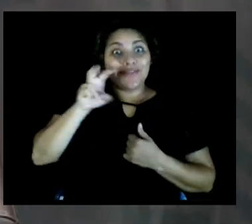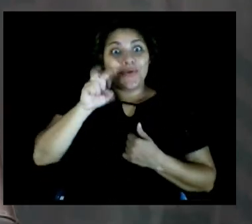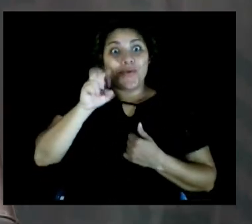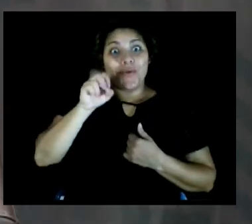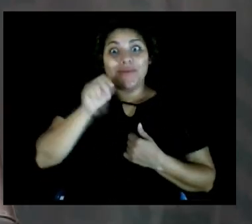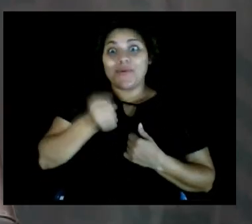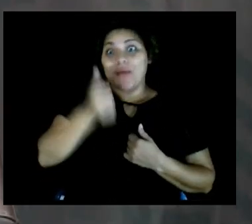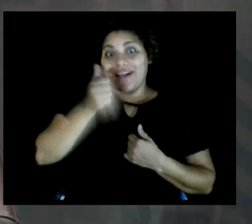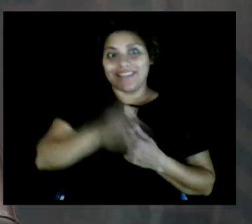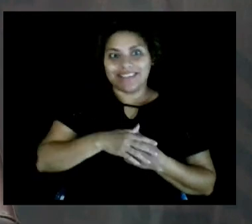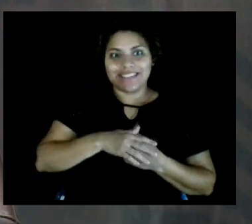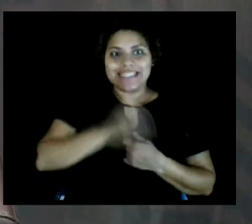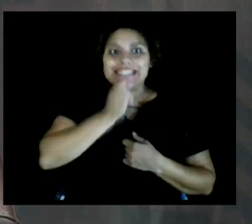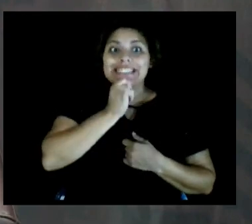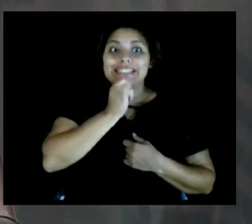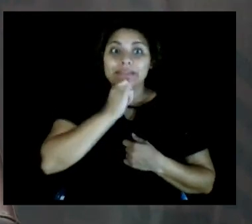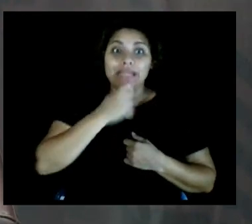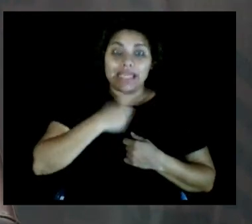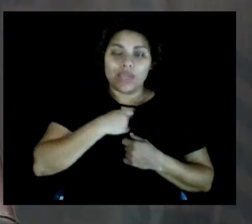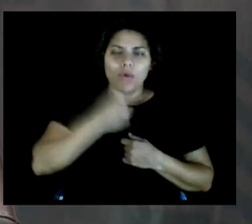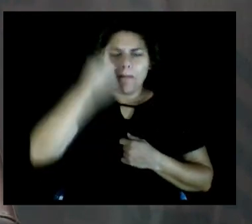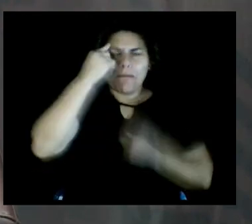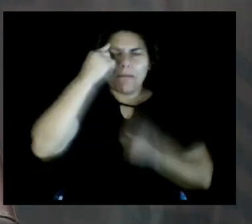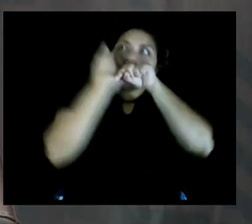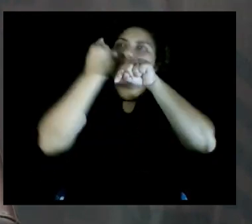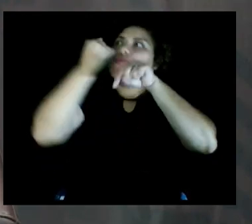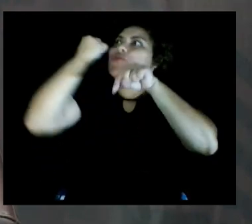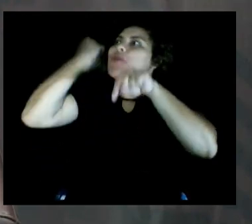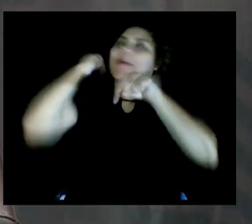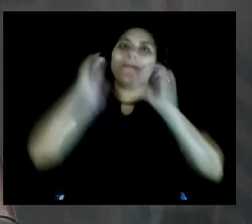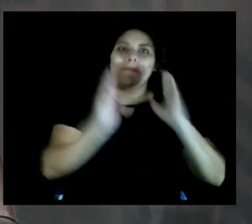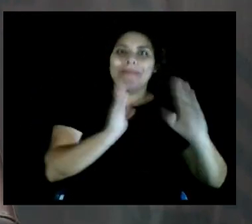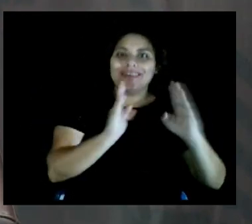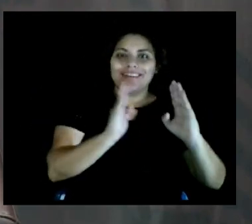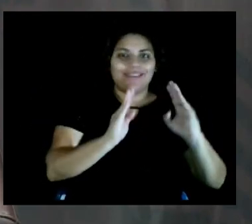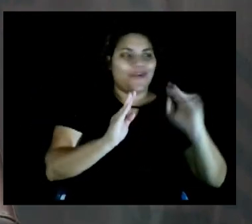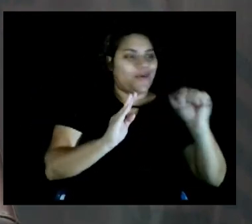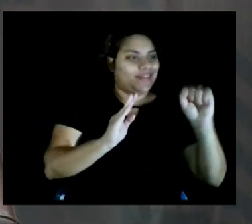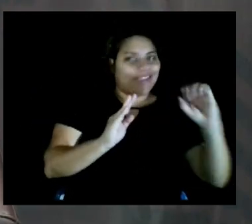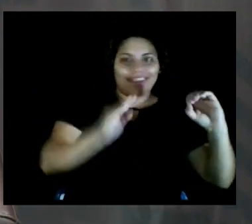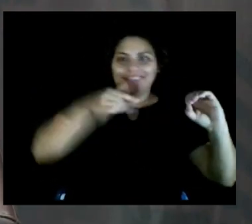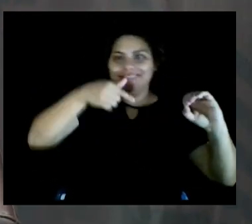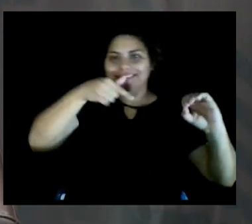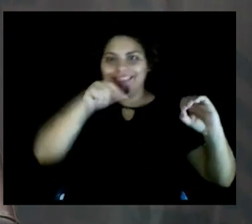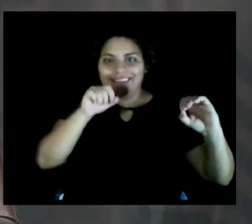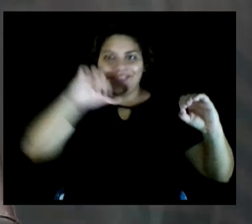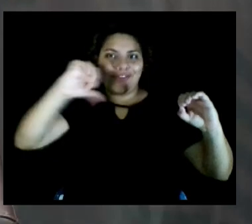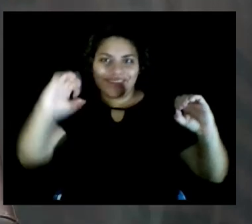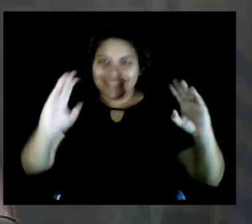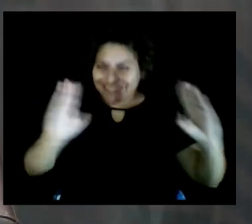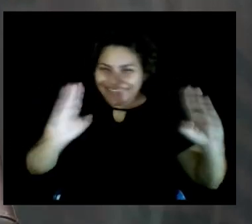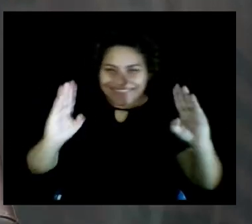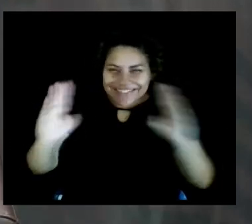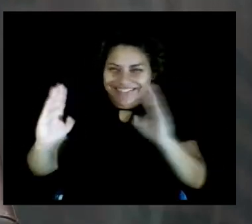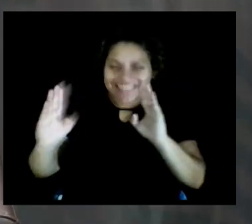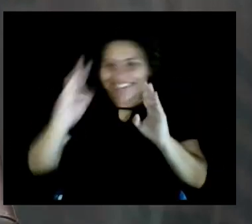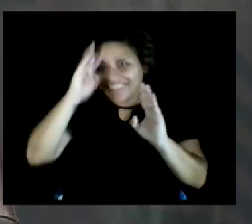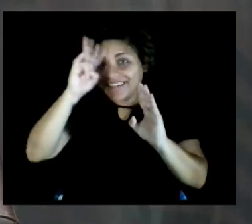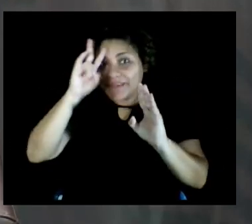80 e 90. Então, assim como a geração atual, eles vão ter o passado deles, que a nostalgia deles é